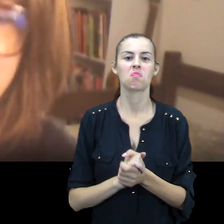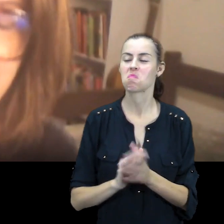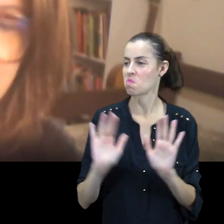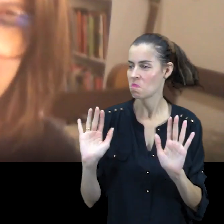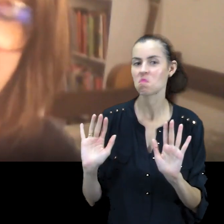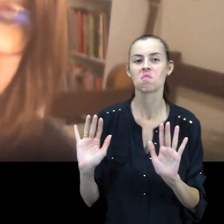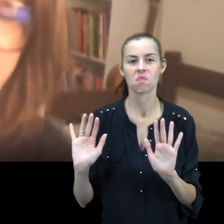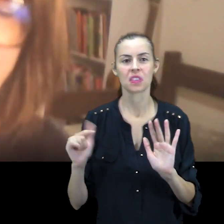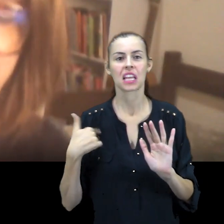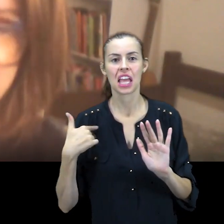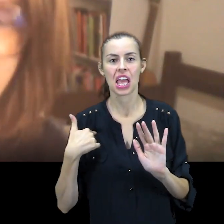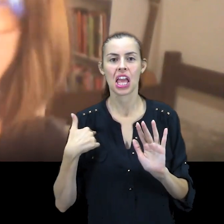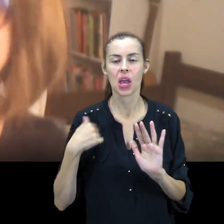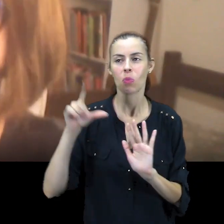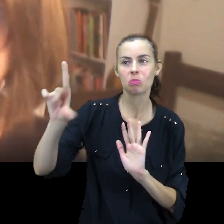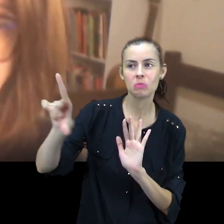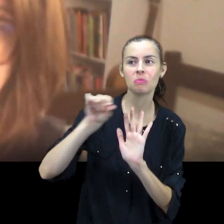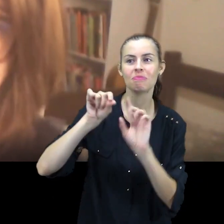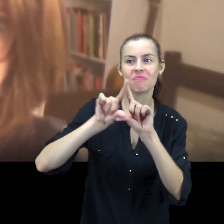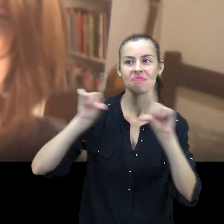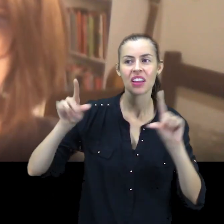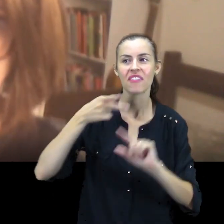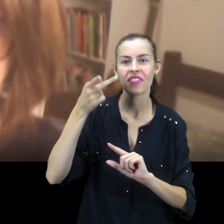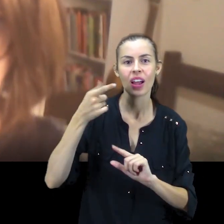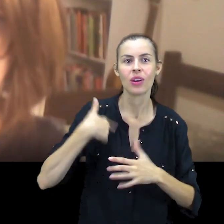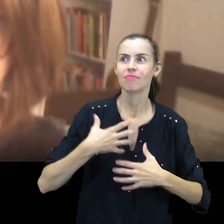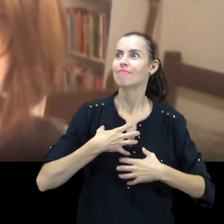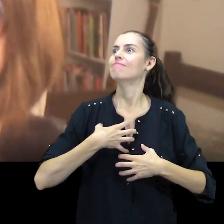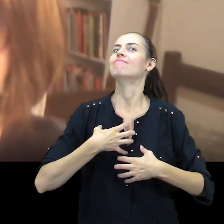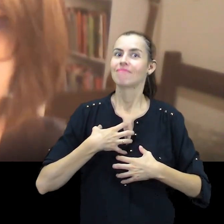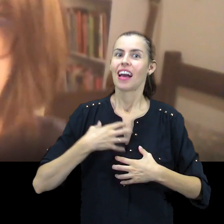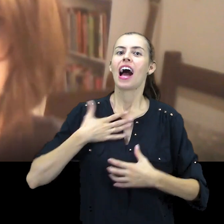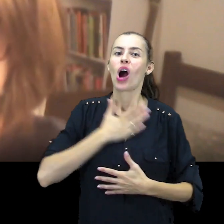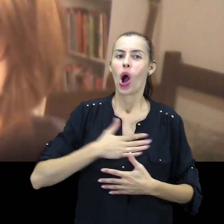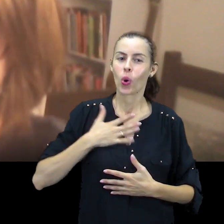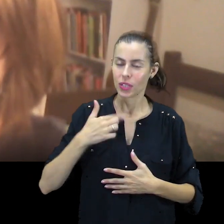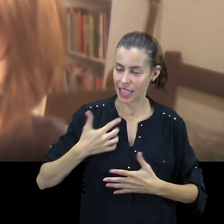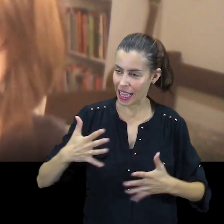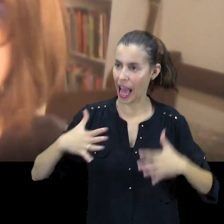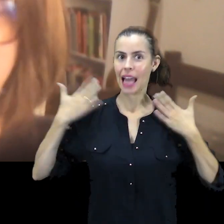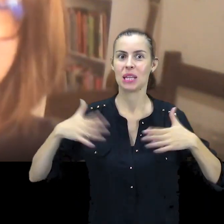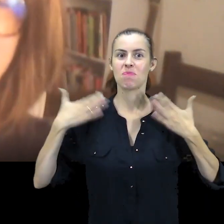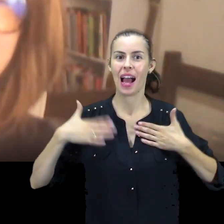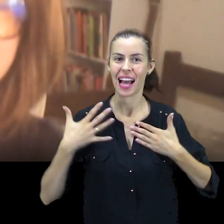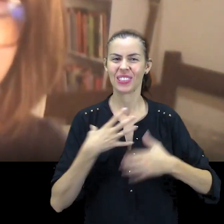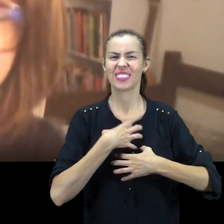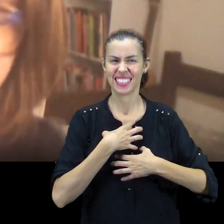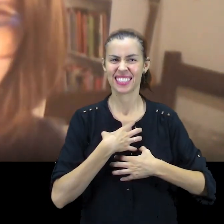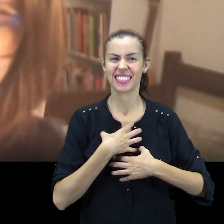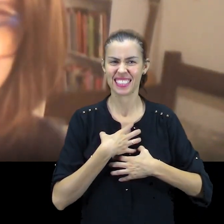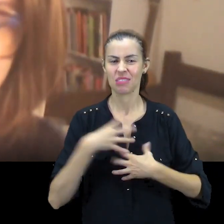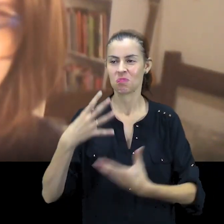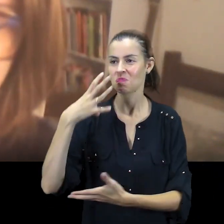que admira esse processo de inovação, apesar de todos os aspectos que são difíceis, né? Mas